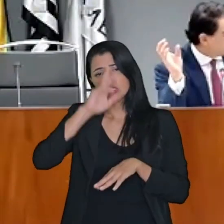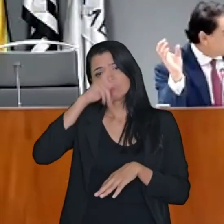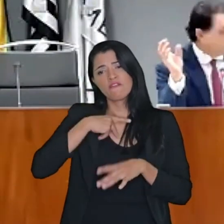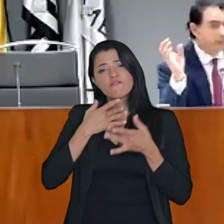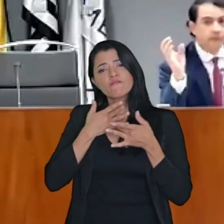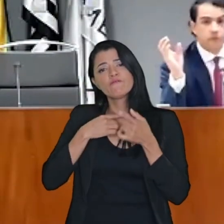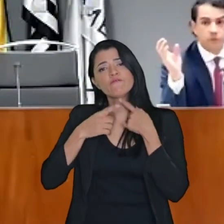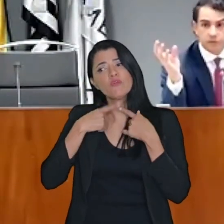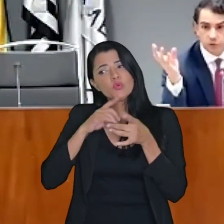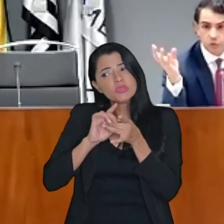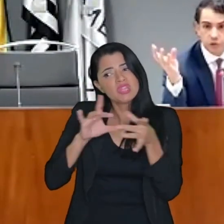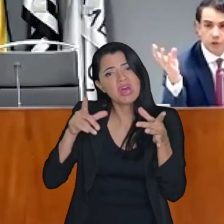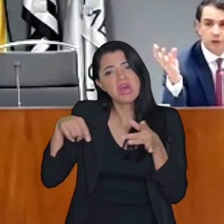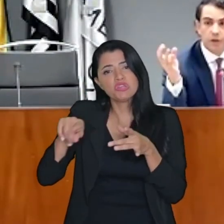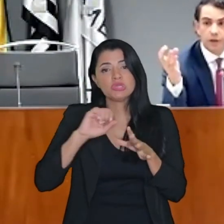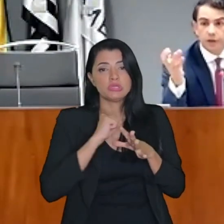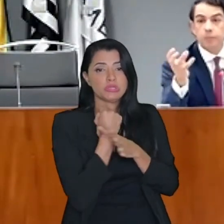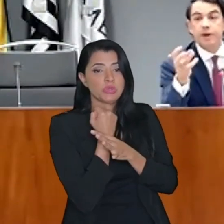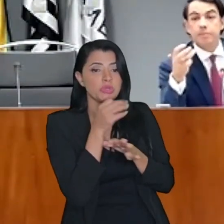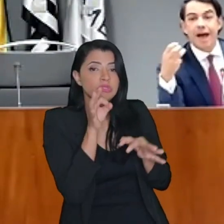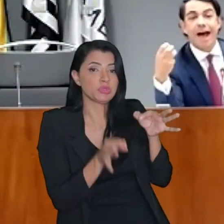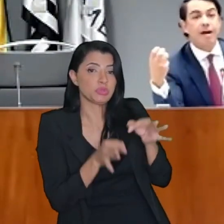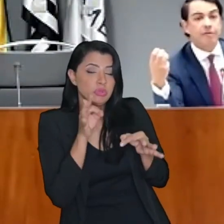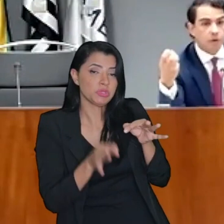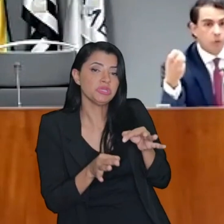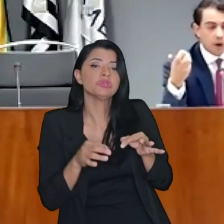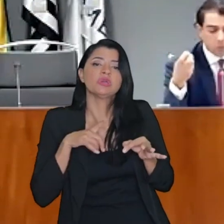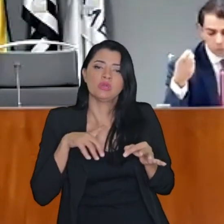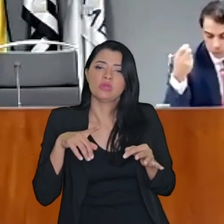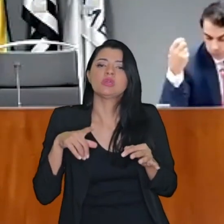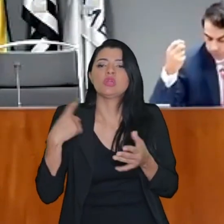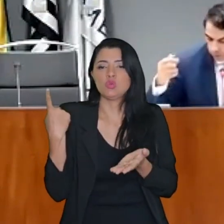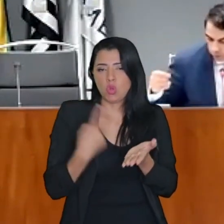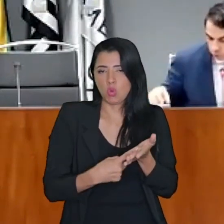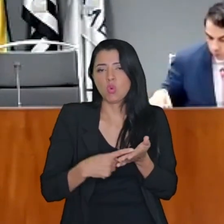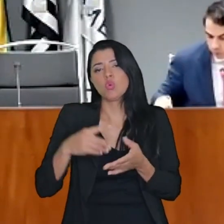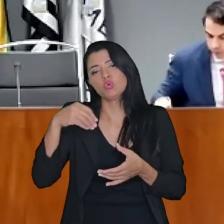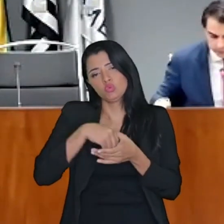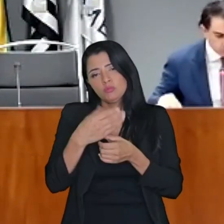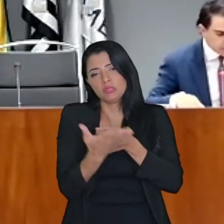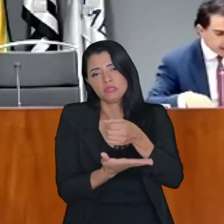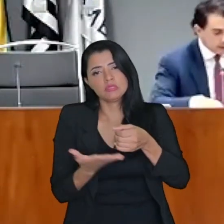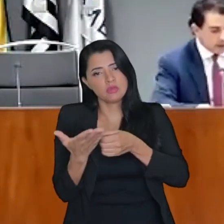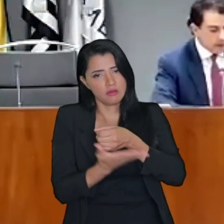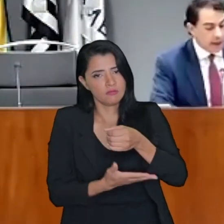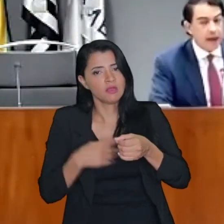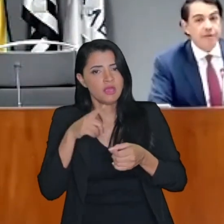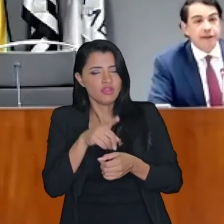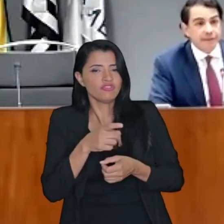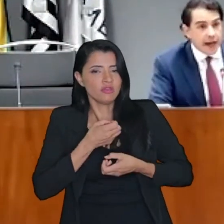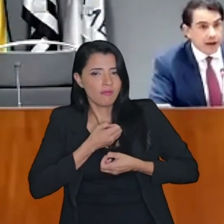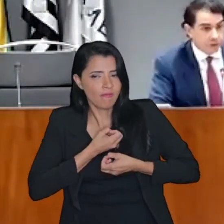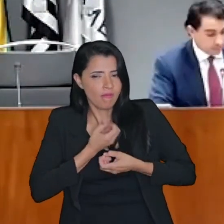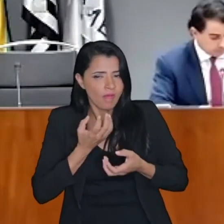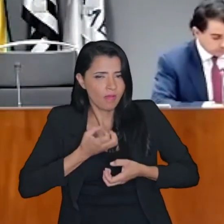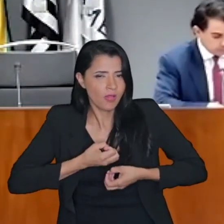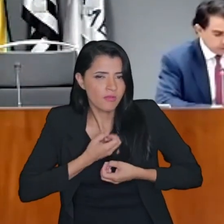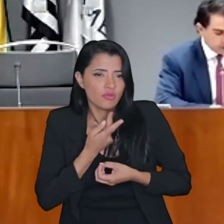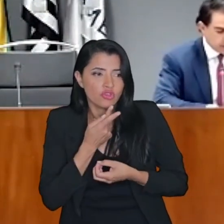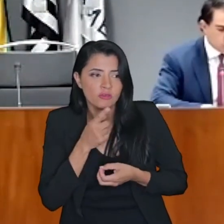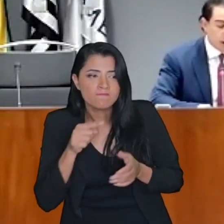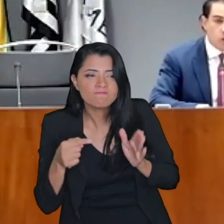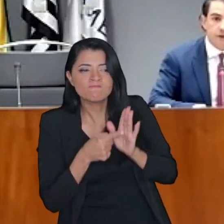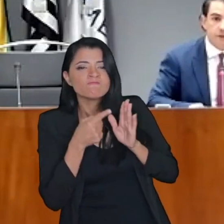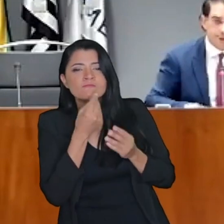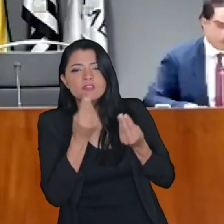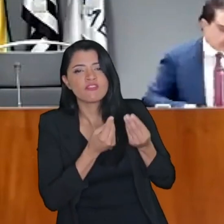vontade e da segurança jurídica que permeava o acordo de colaboração premiada. É verdade